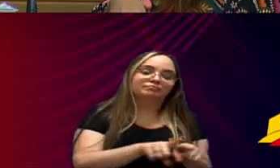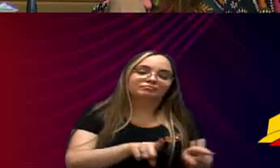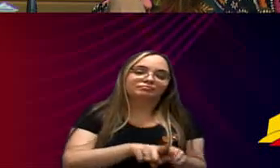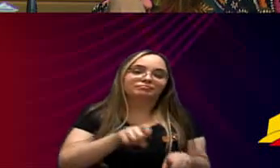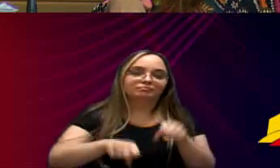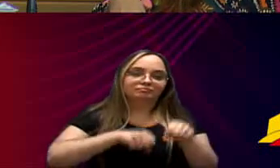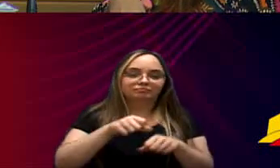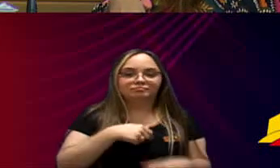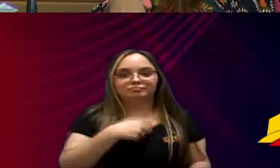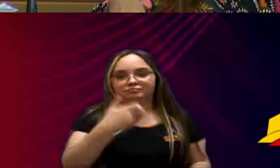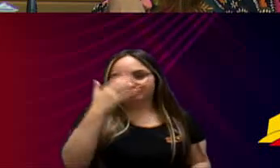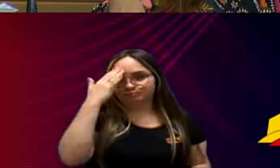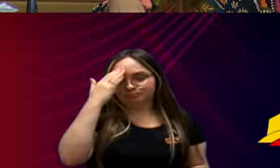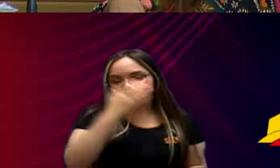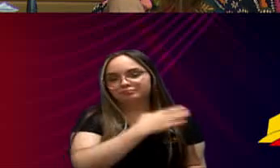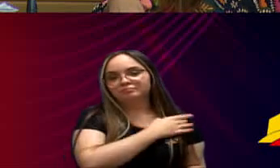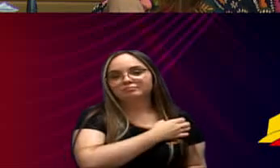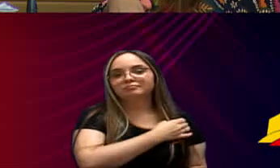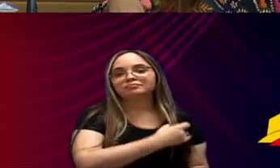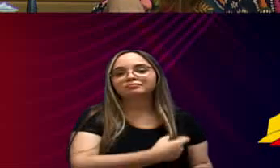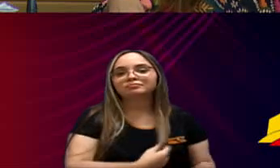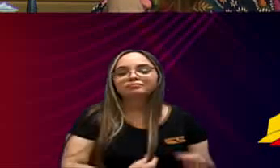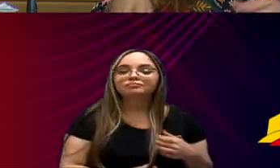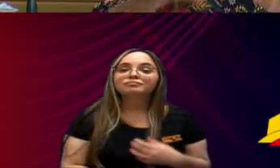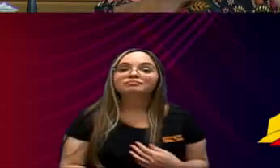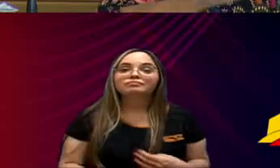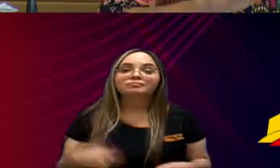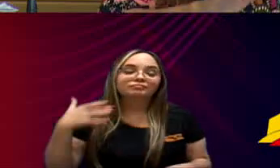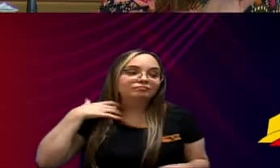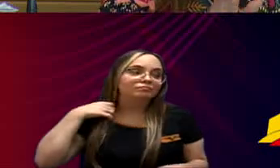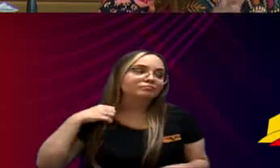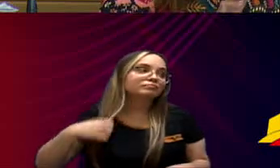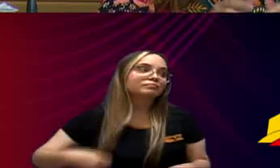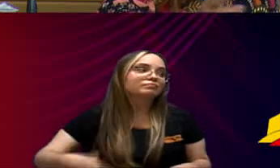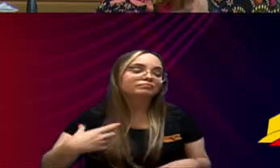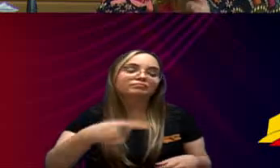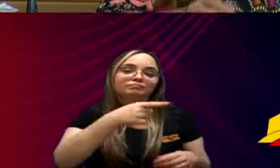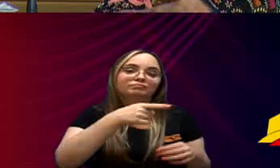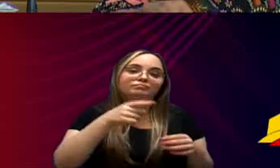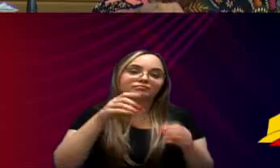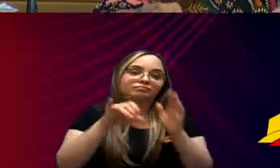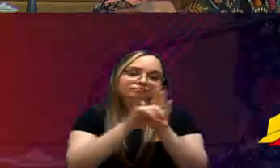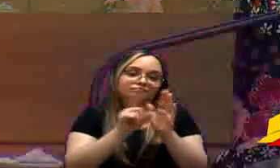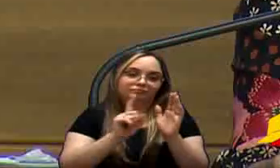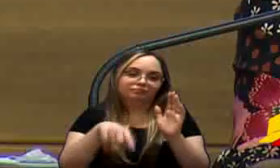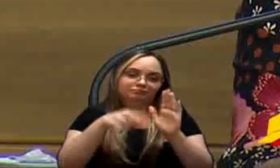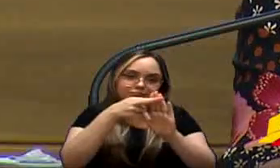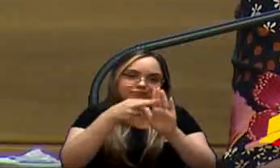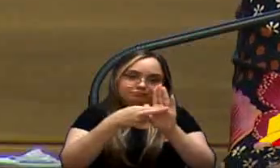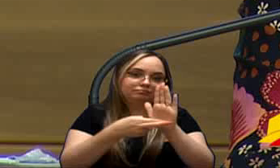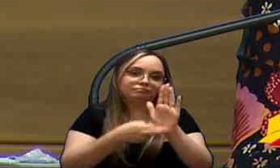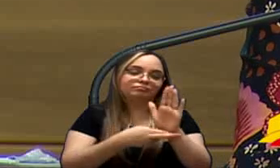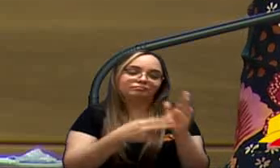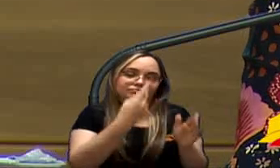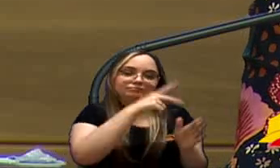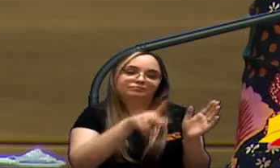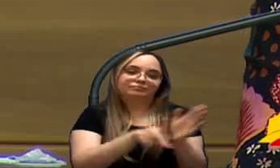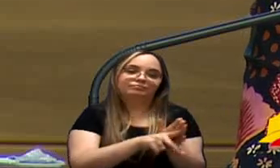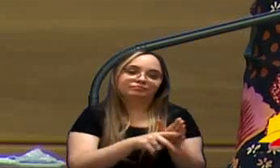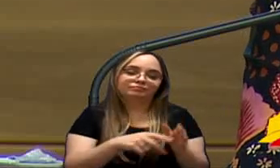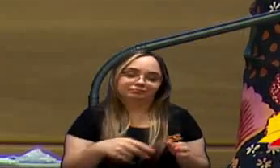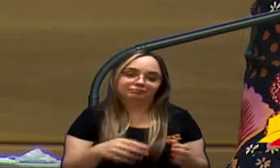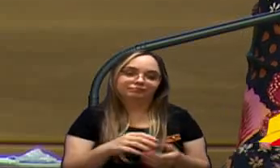ciclovia, que está pela cidade inteira. Sim. Essa seria mais uma norma técnica, mas eu entendi. Mas é por isso, vereadora.